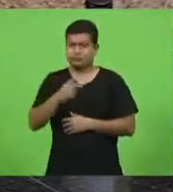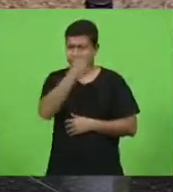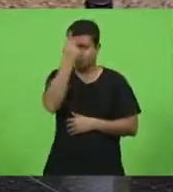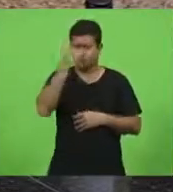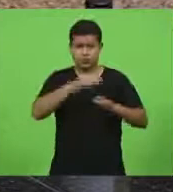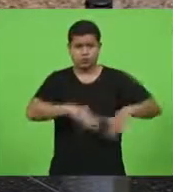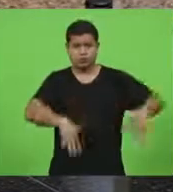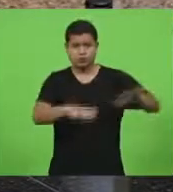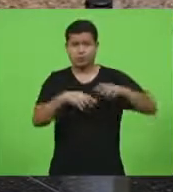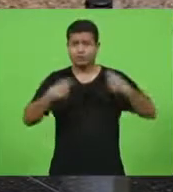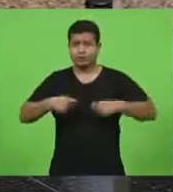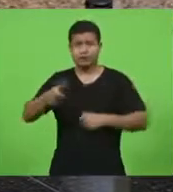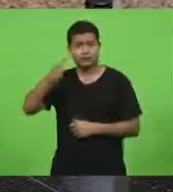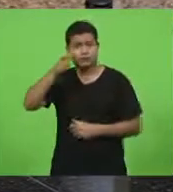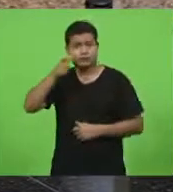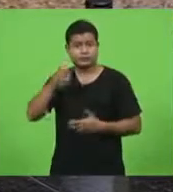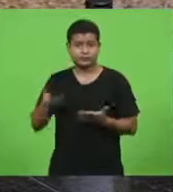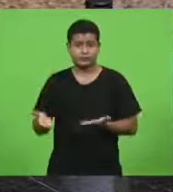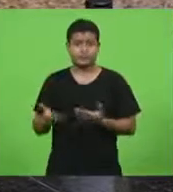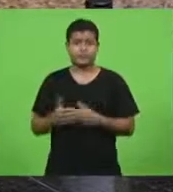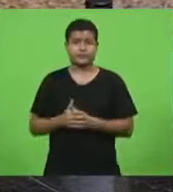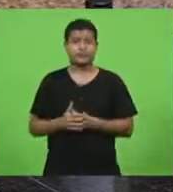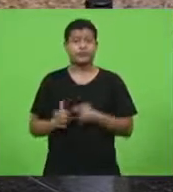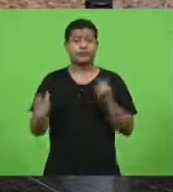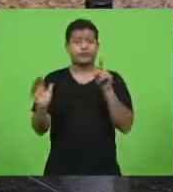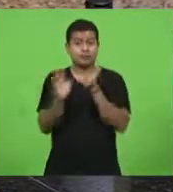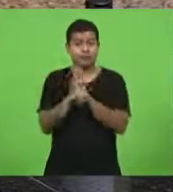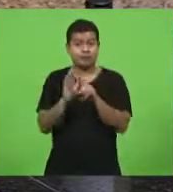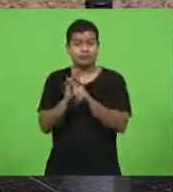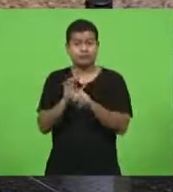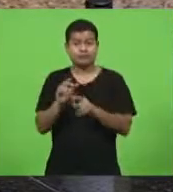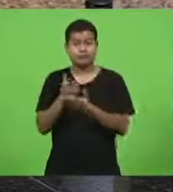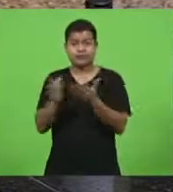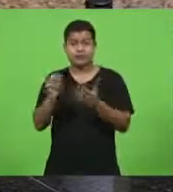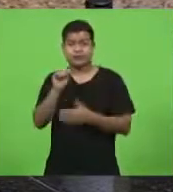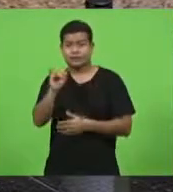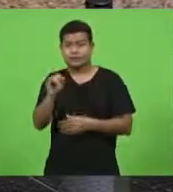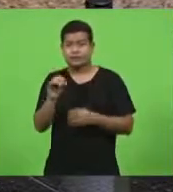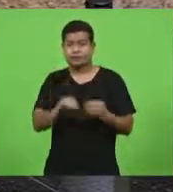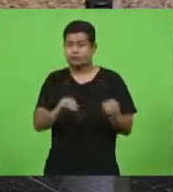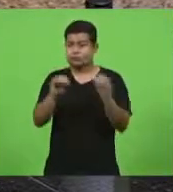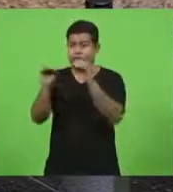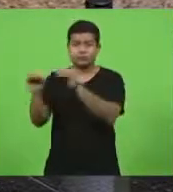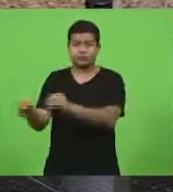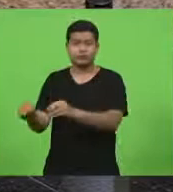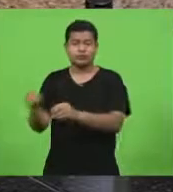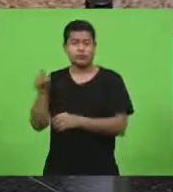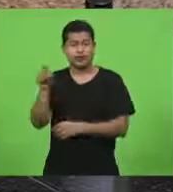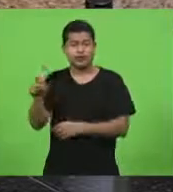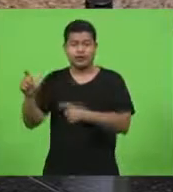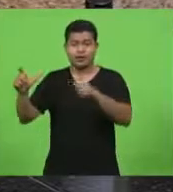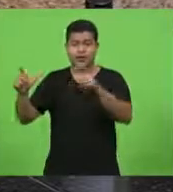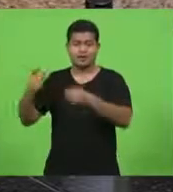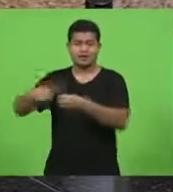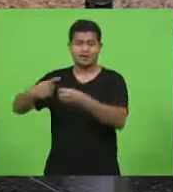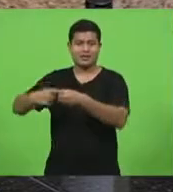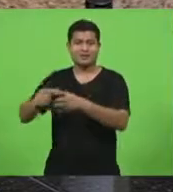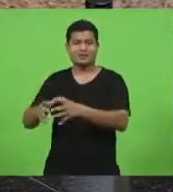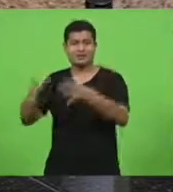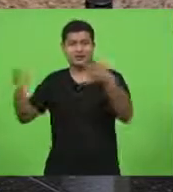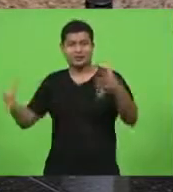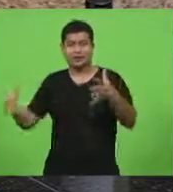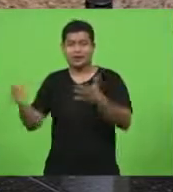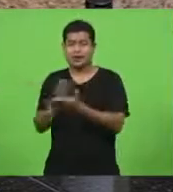foi questionado ali sobre os municípios maiores e municípios menores, se vai um ou dois policiais para lá, ou se não vai nenhum, ou se vai 10,